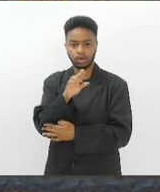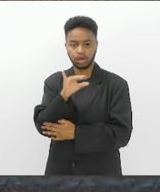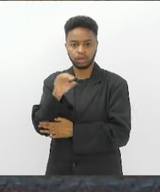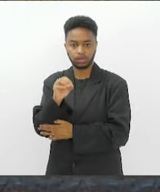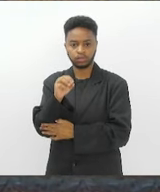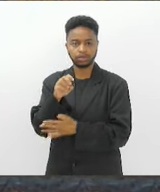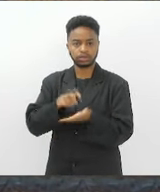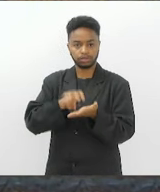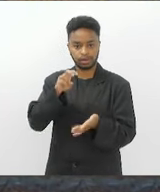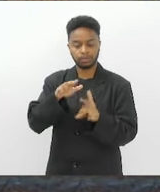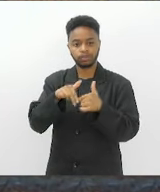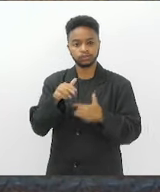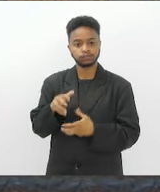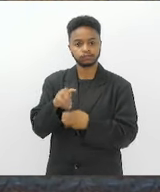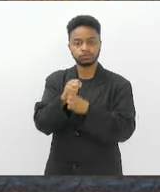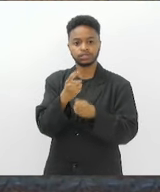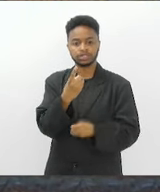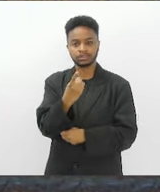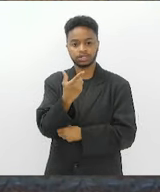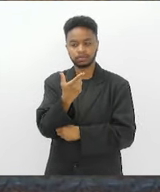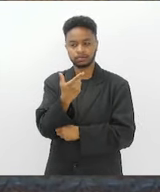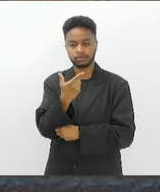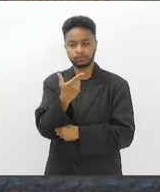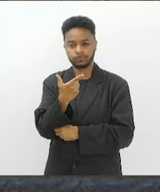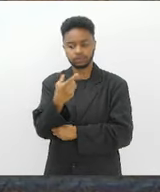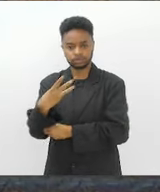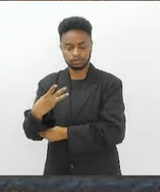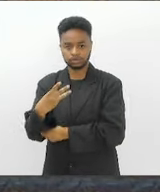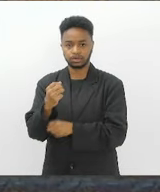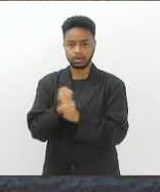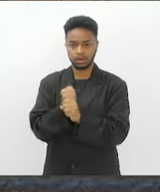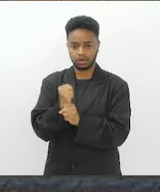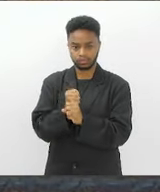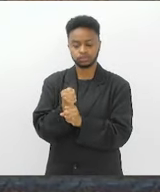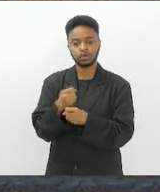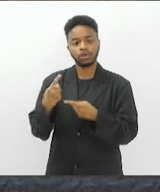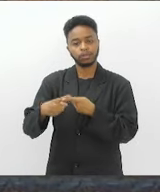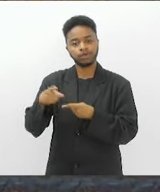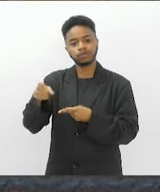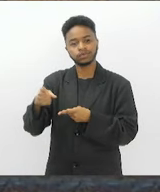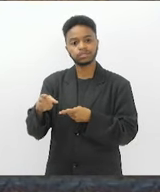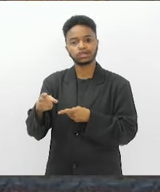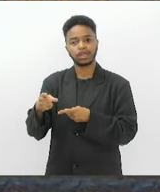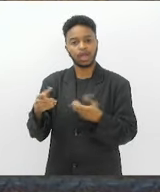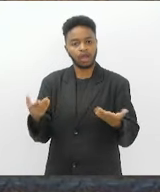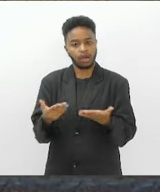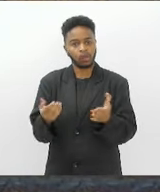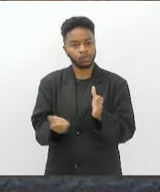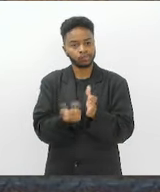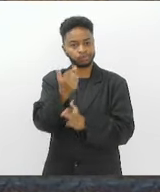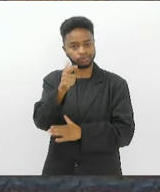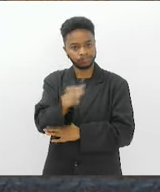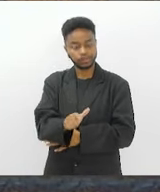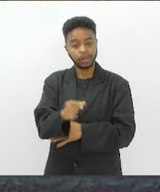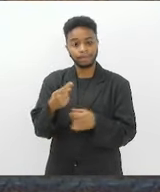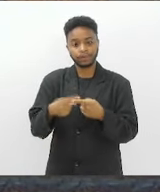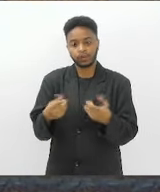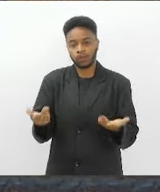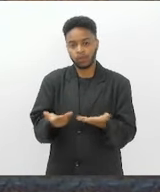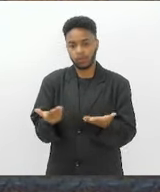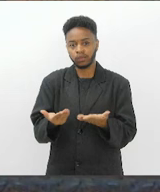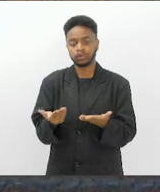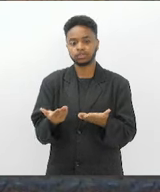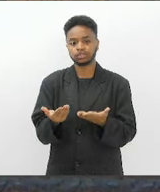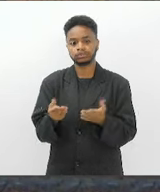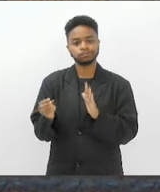123 anos que você pegou ele e levou para esse hoje, basicamente, é que pauta